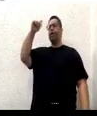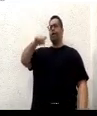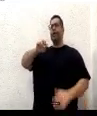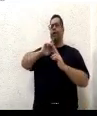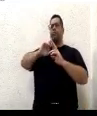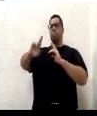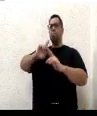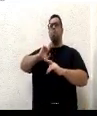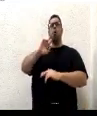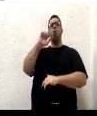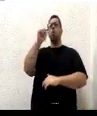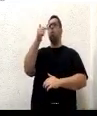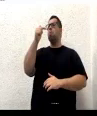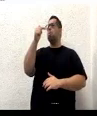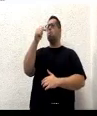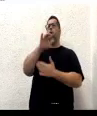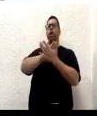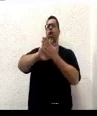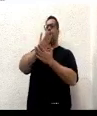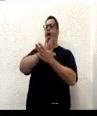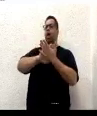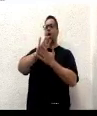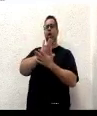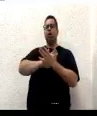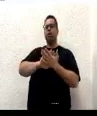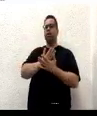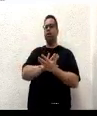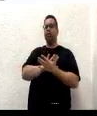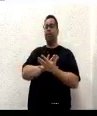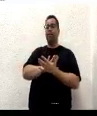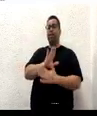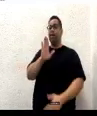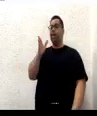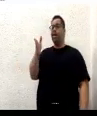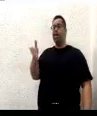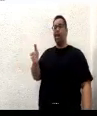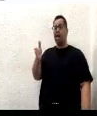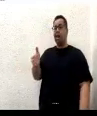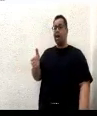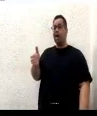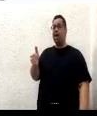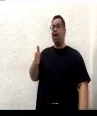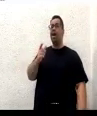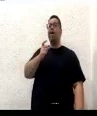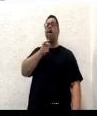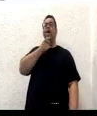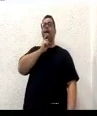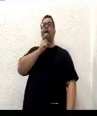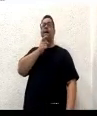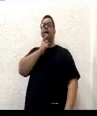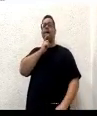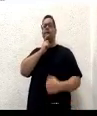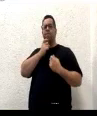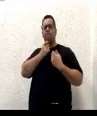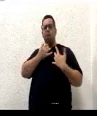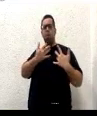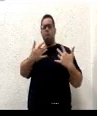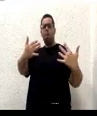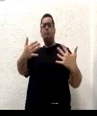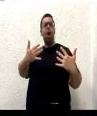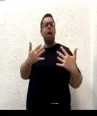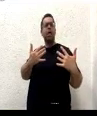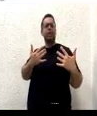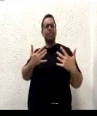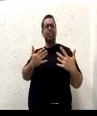nada, nem mato corta na rodovia. Que vocês estão fazendo com o dinheiro, prefeito de